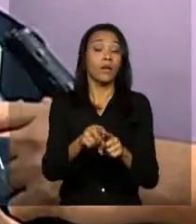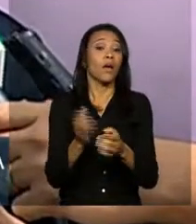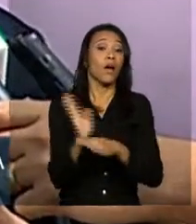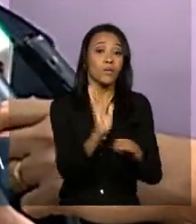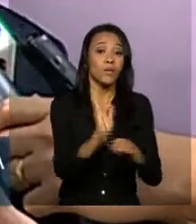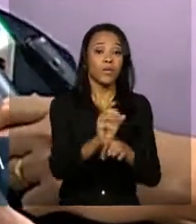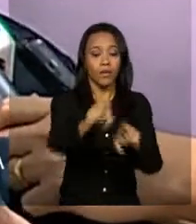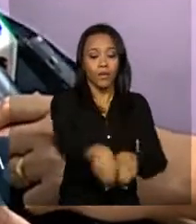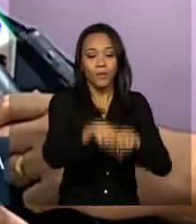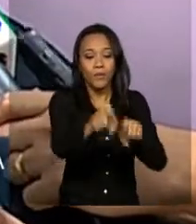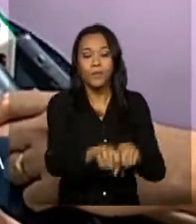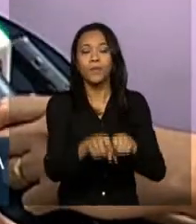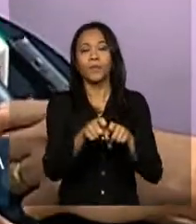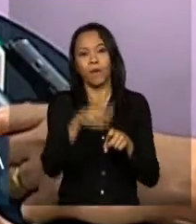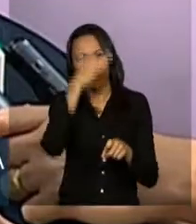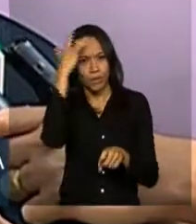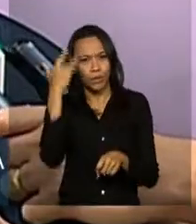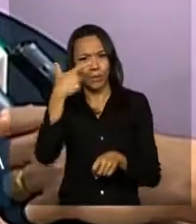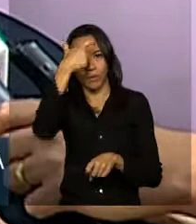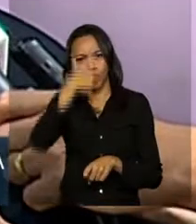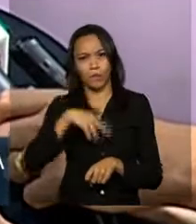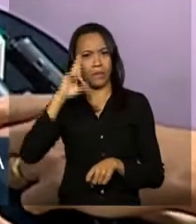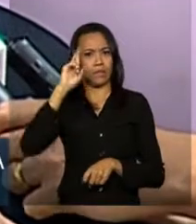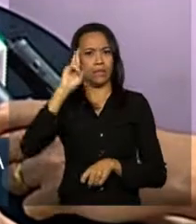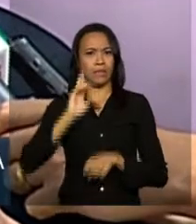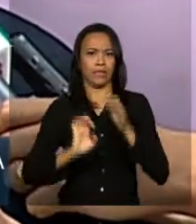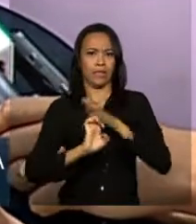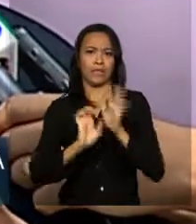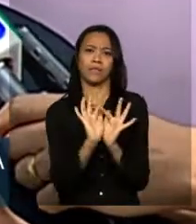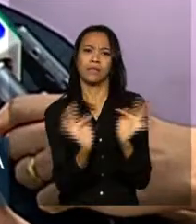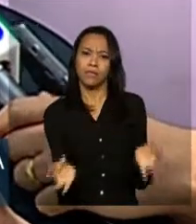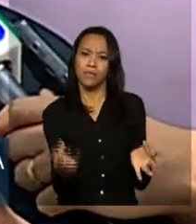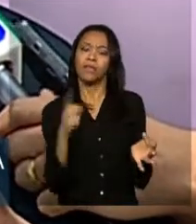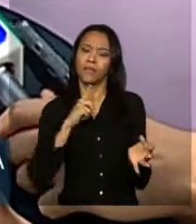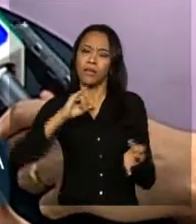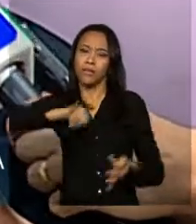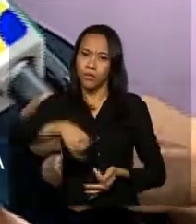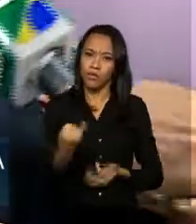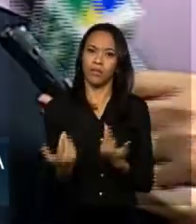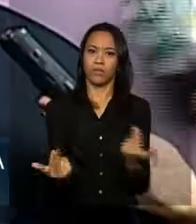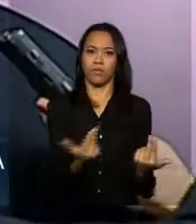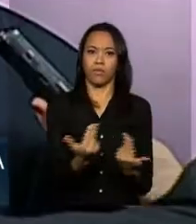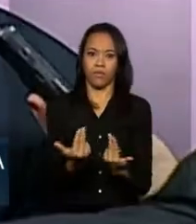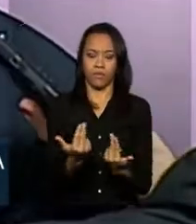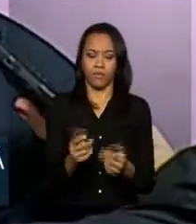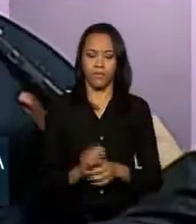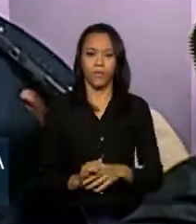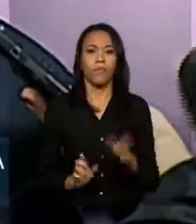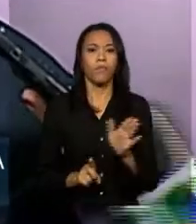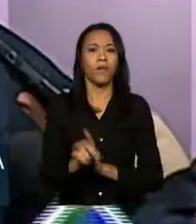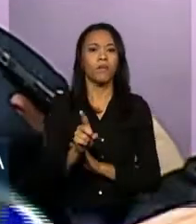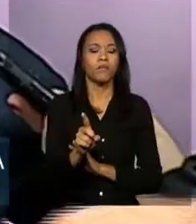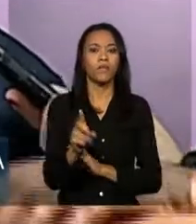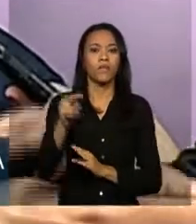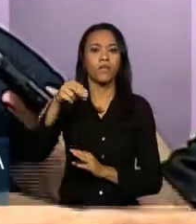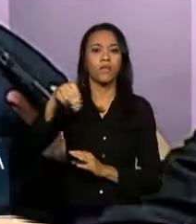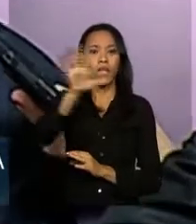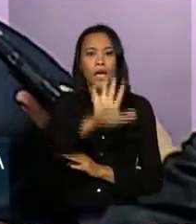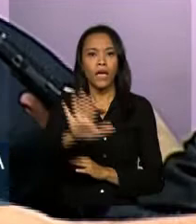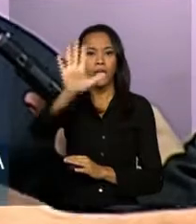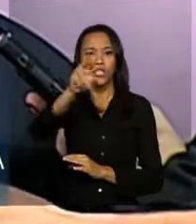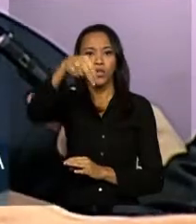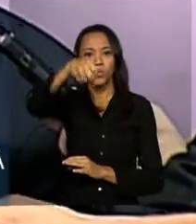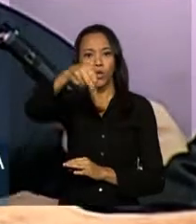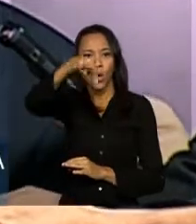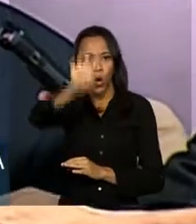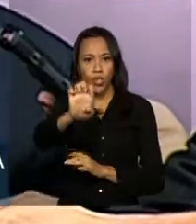o pequeno empresário, o microempresário, que também tem essa oportunidade. Ministro, na região norte, assim como nas outras regiões, o maior investimento foi na